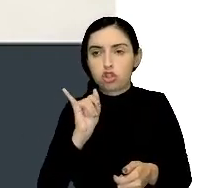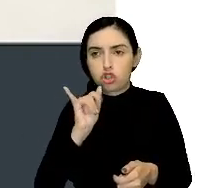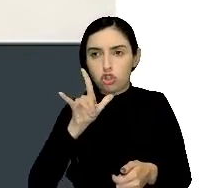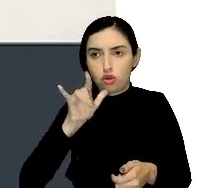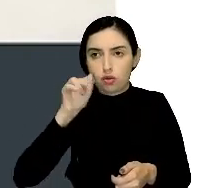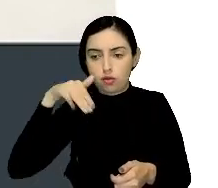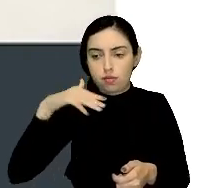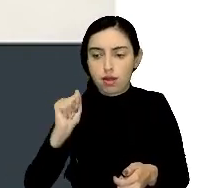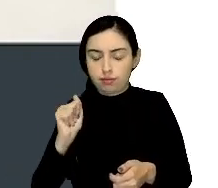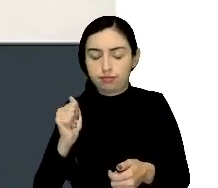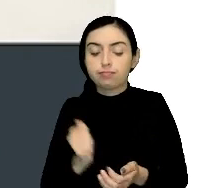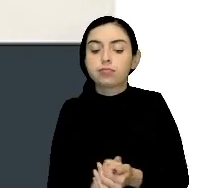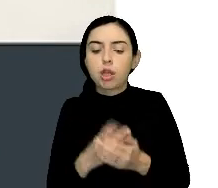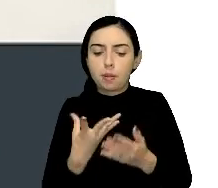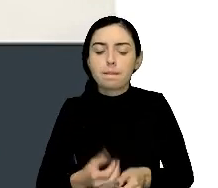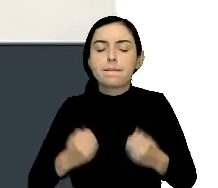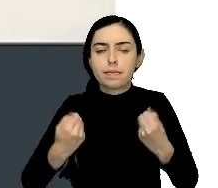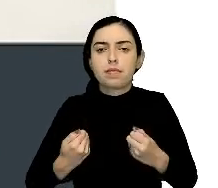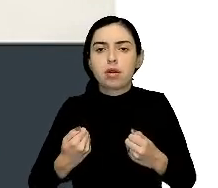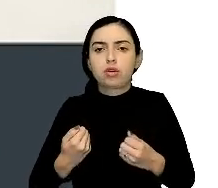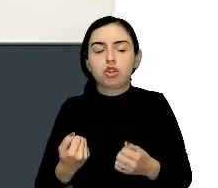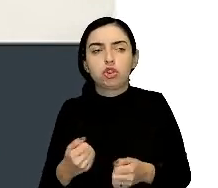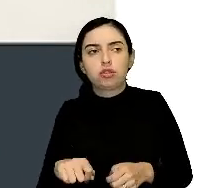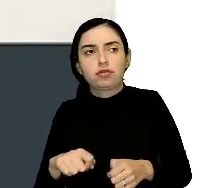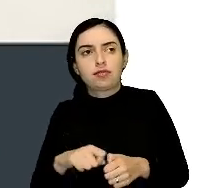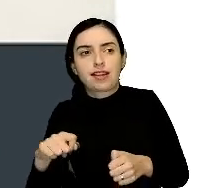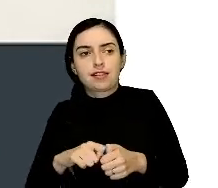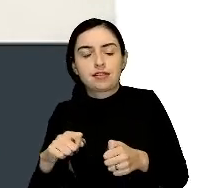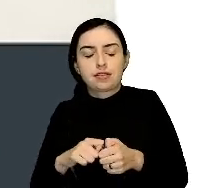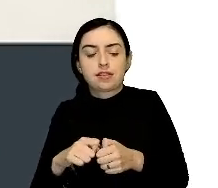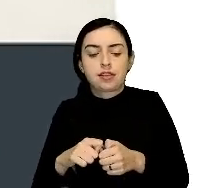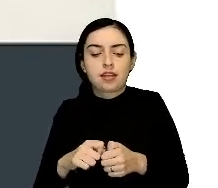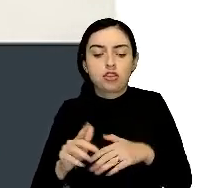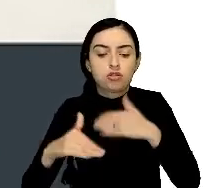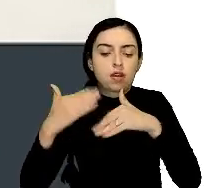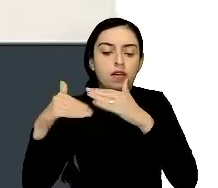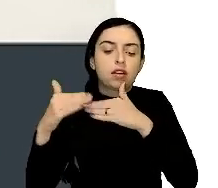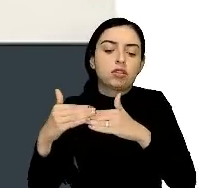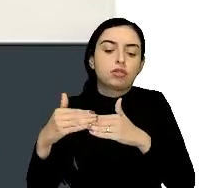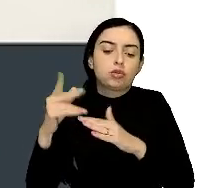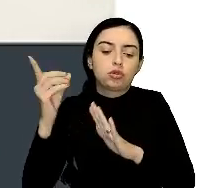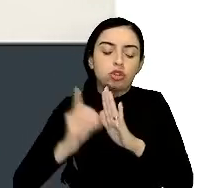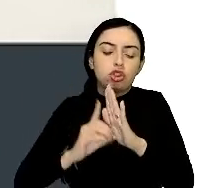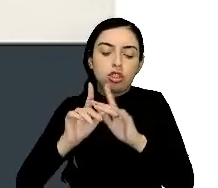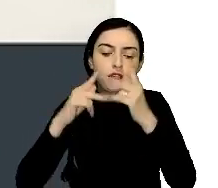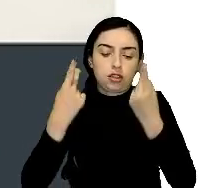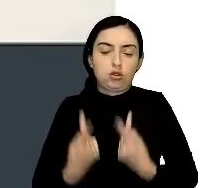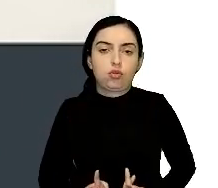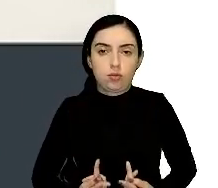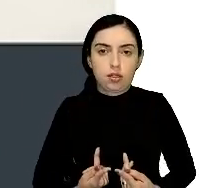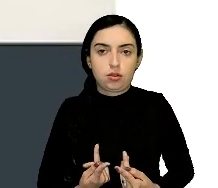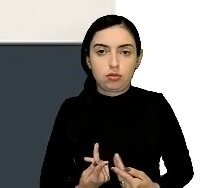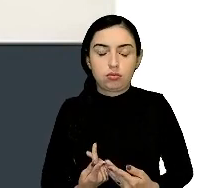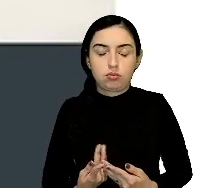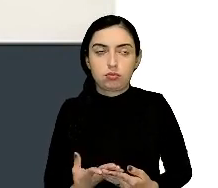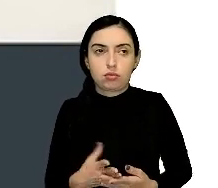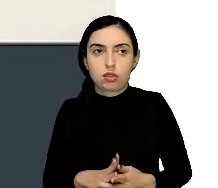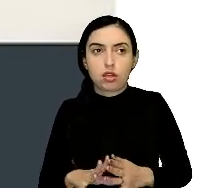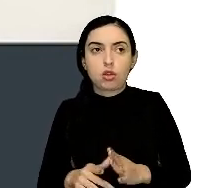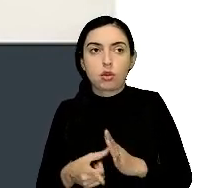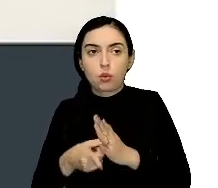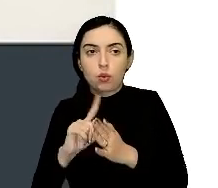pôde aglutinar aquilo que havia de avanços de direitos humanos no então